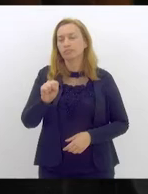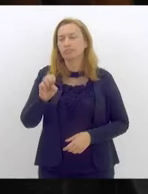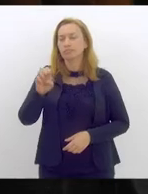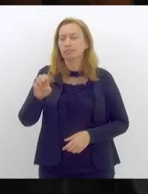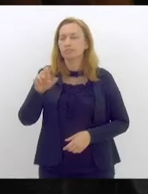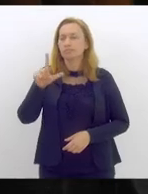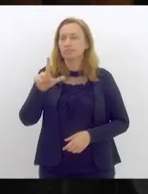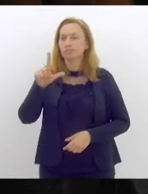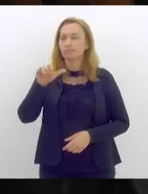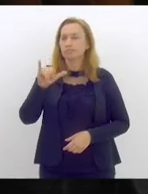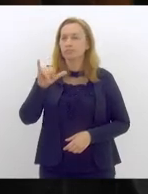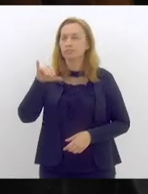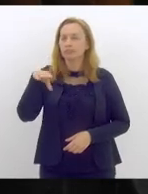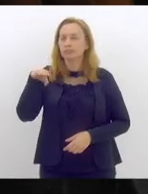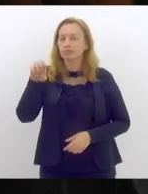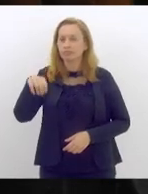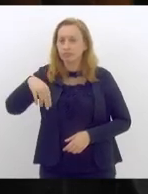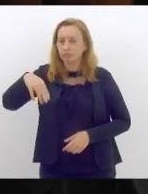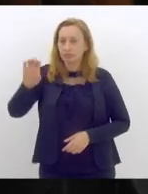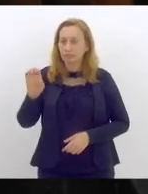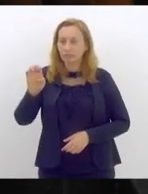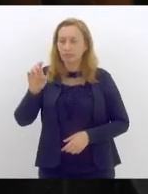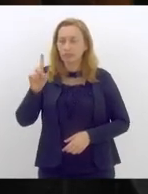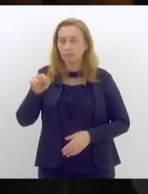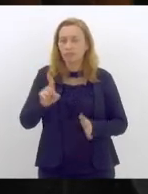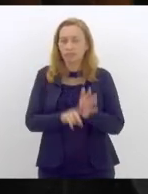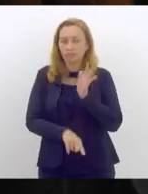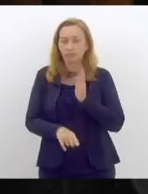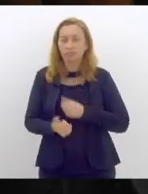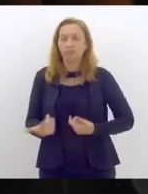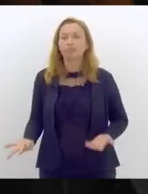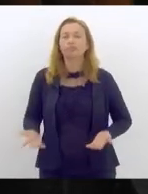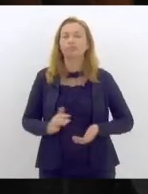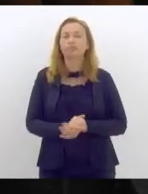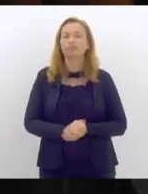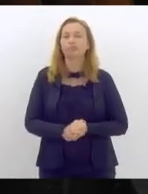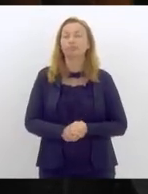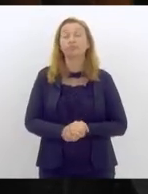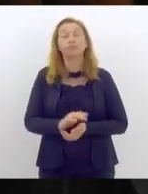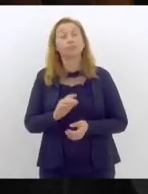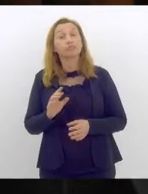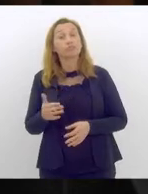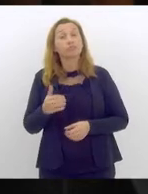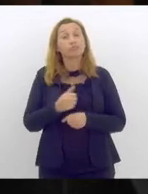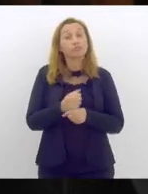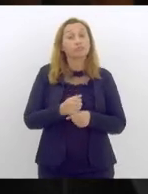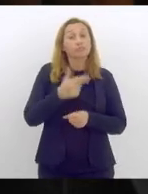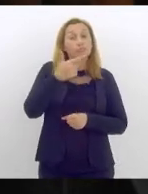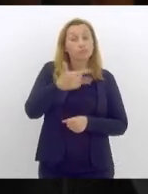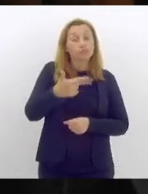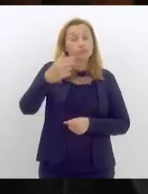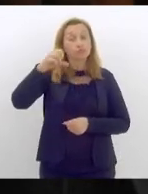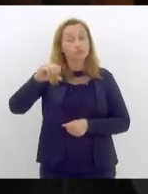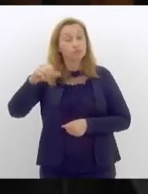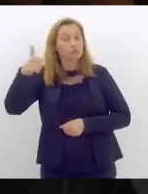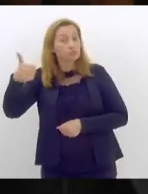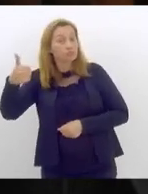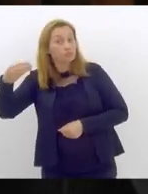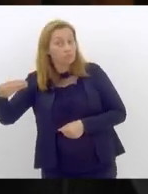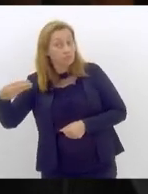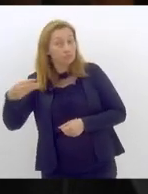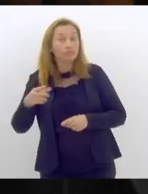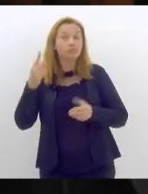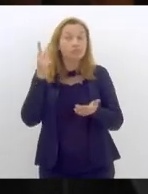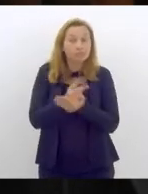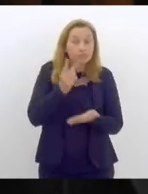aquilo que fosse menor isto em 2013 mesmo com a decisão de